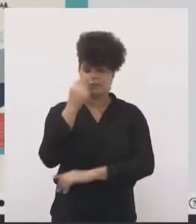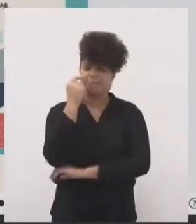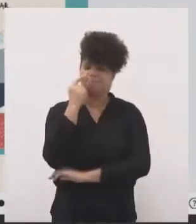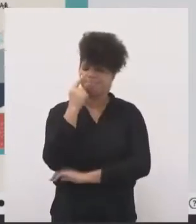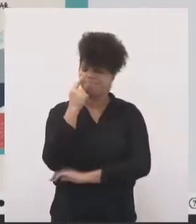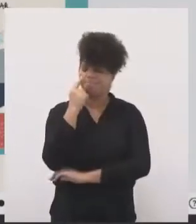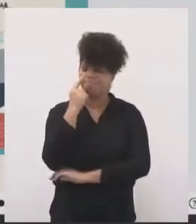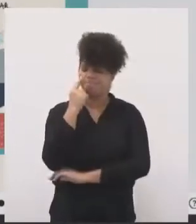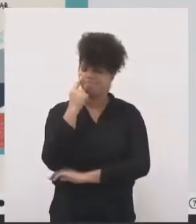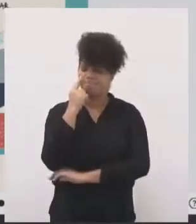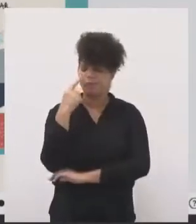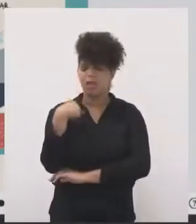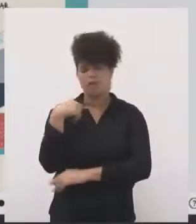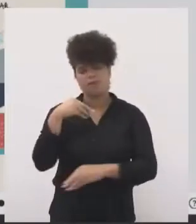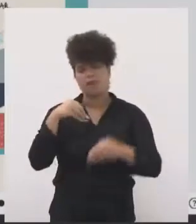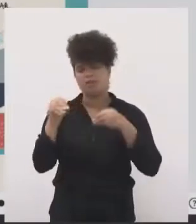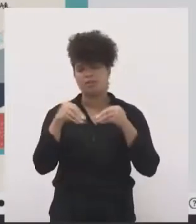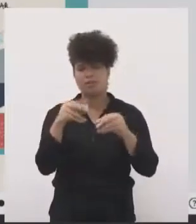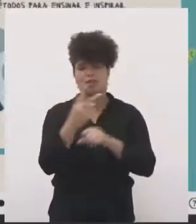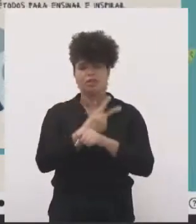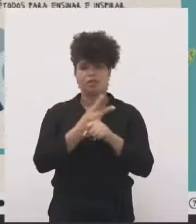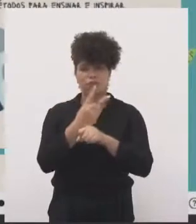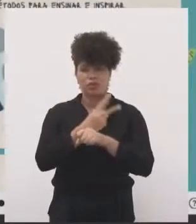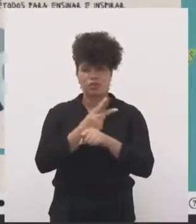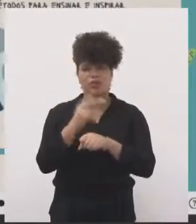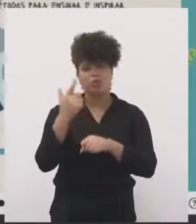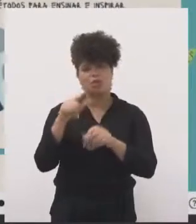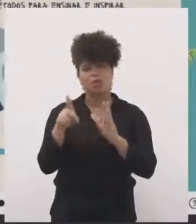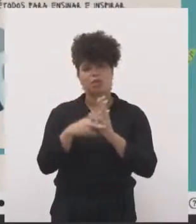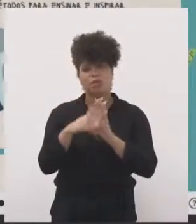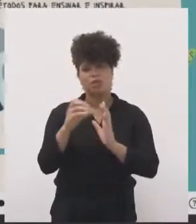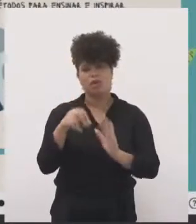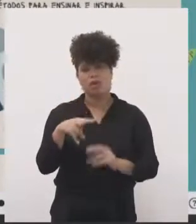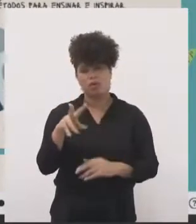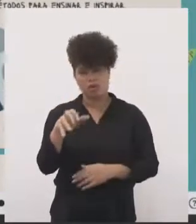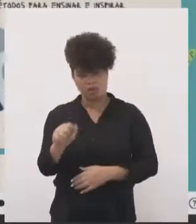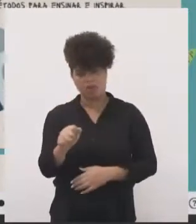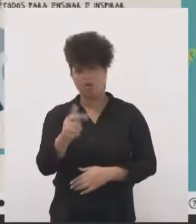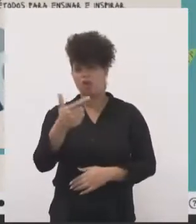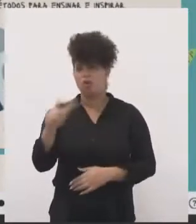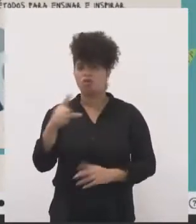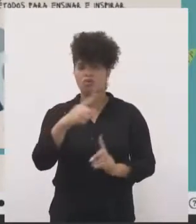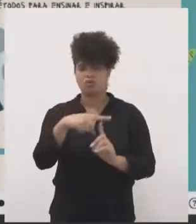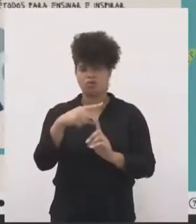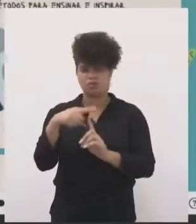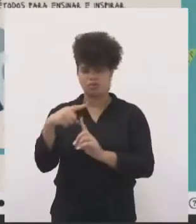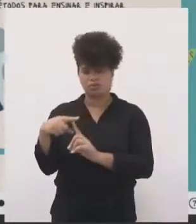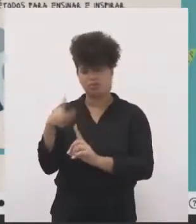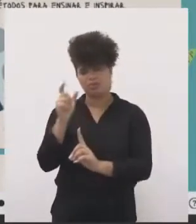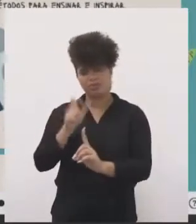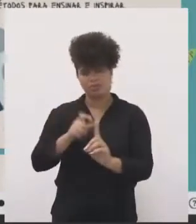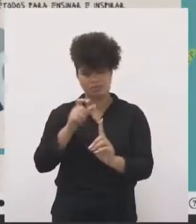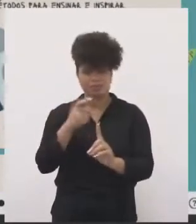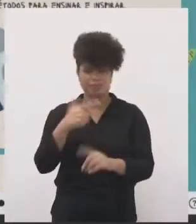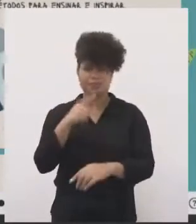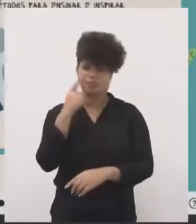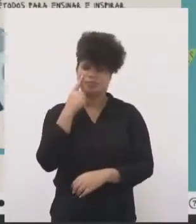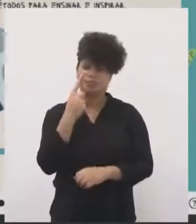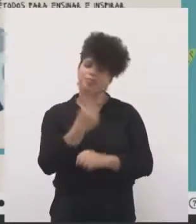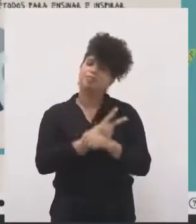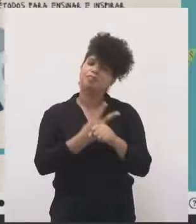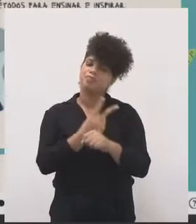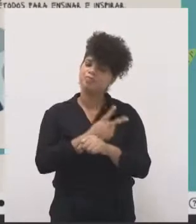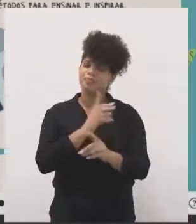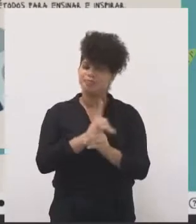tenho total flexibilidade para procurar na biblioteca do Canva algum outro tipo de personagem. Então, vamos ver o que eu encontro.